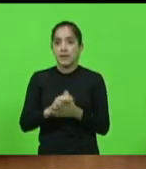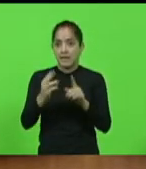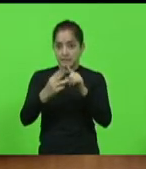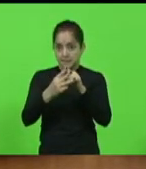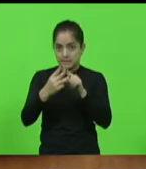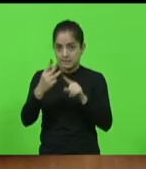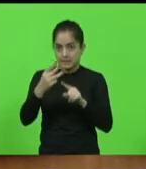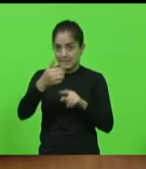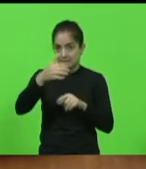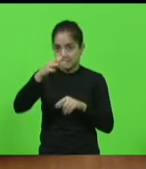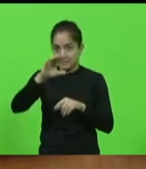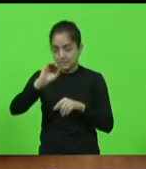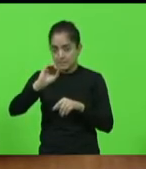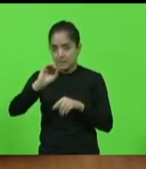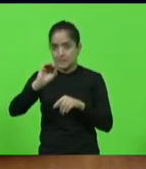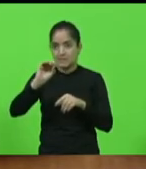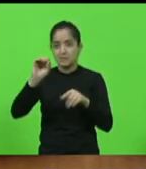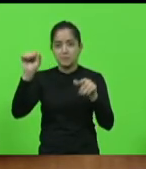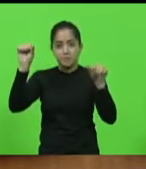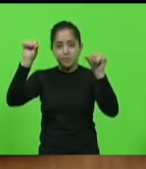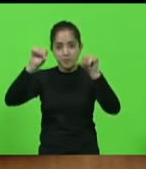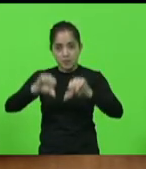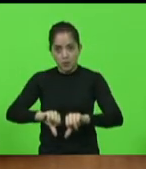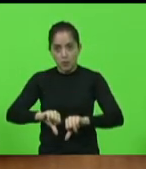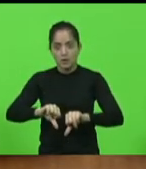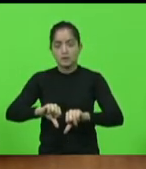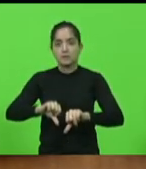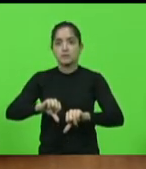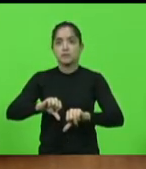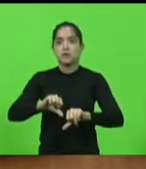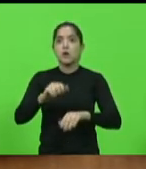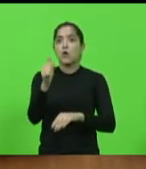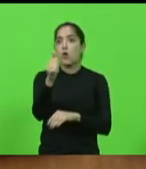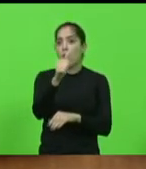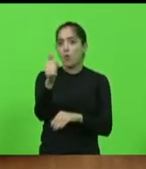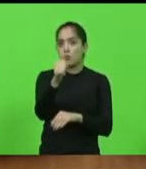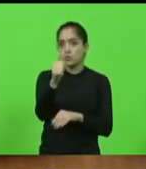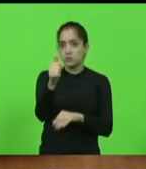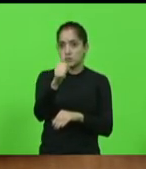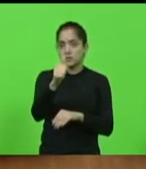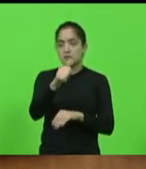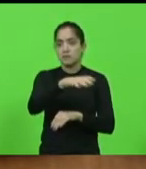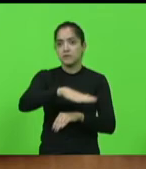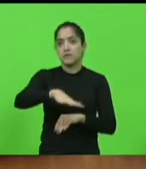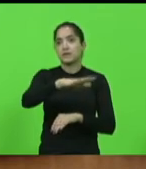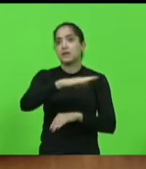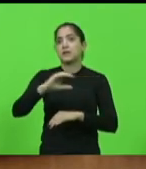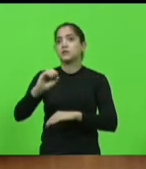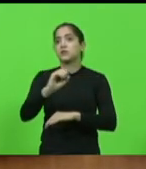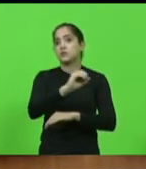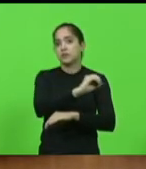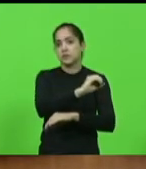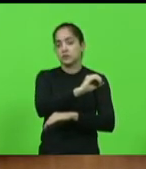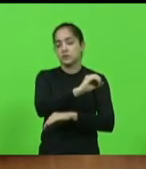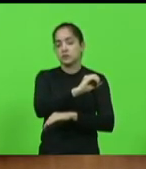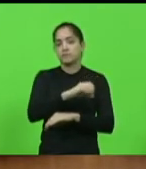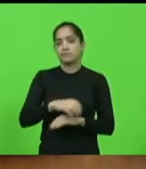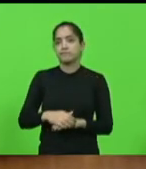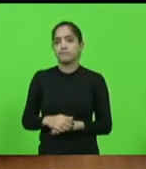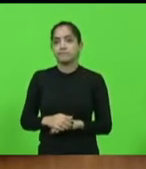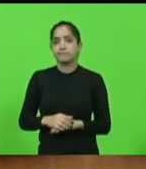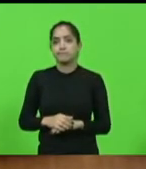10 piores rodovias de Santa Catarina, 11 estão no Grande Oeste Catarinense. Então, a